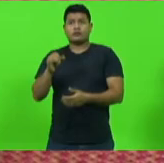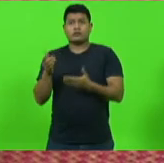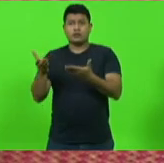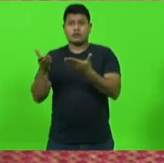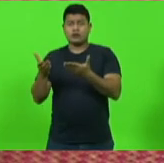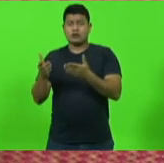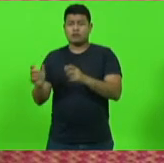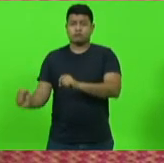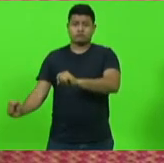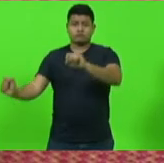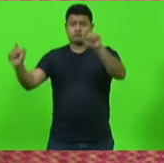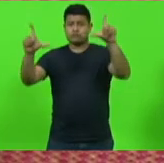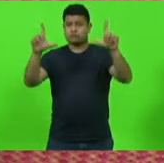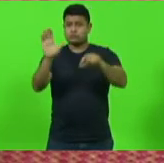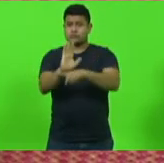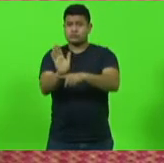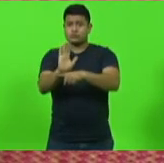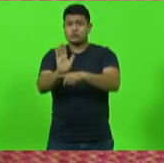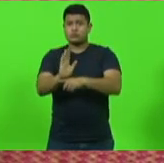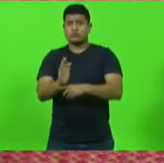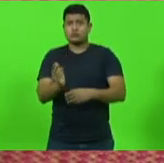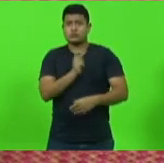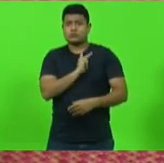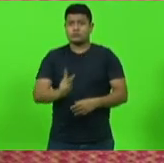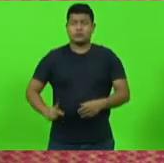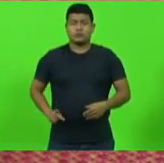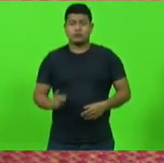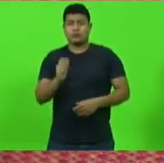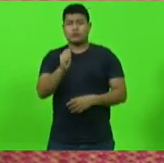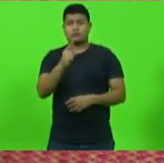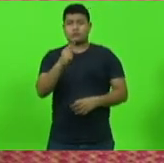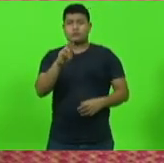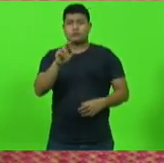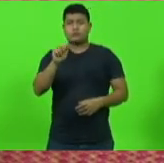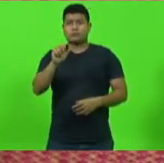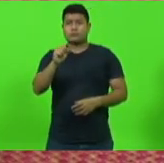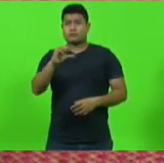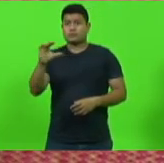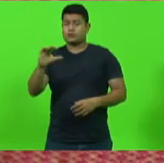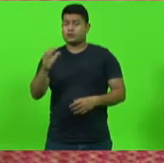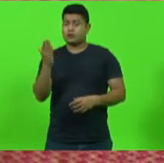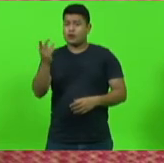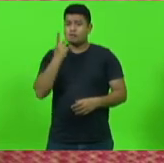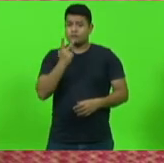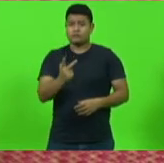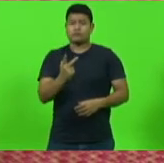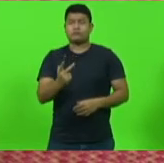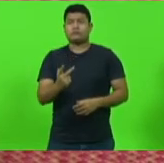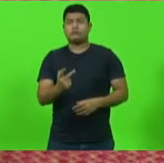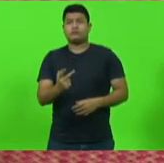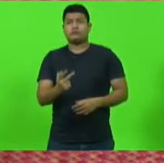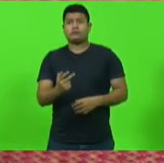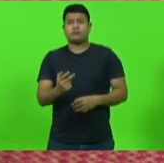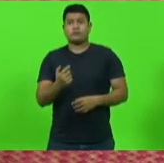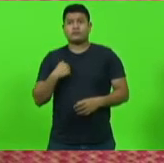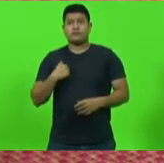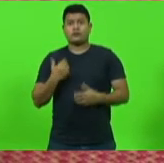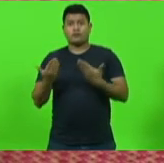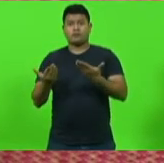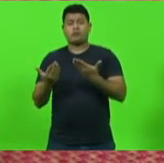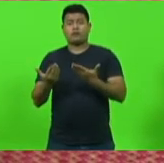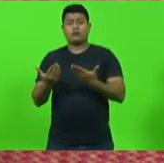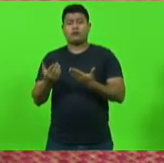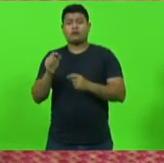soltar o vídeo aí do presidente da APRASC, dizendo que, inclusive, fez uma enquete lá,